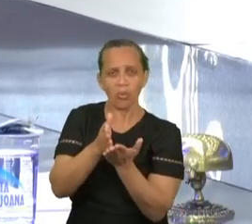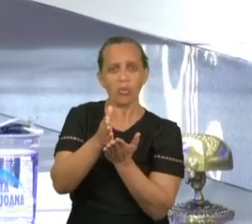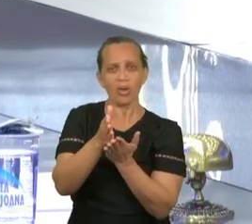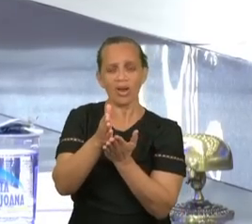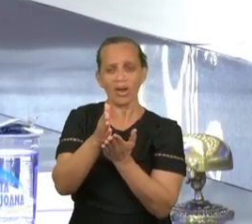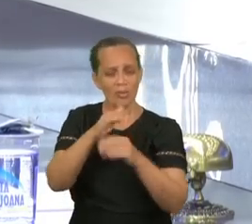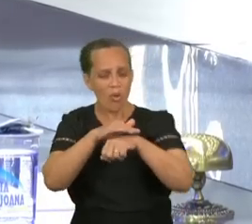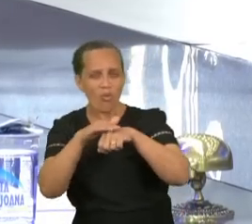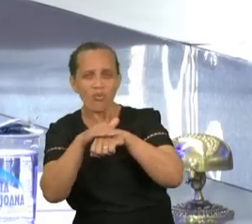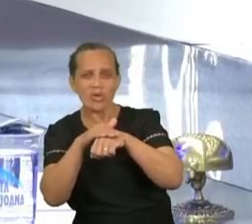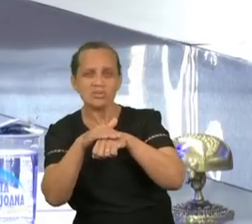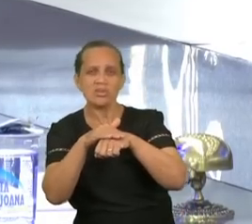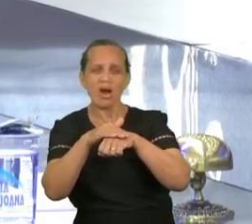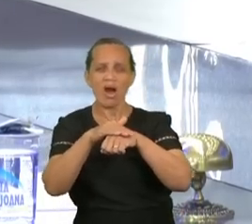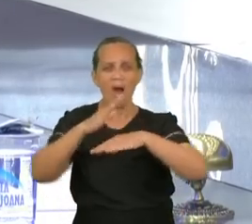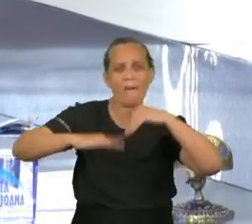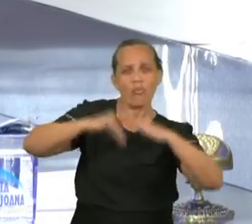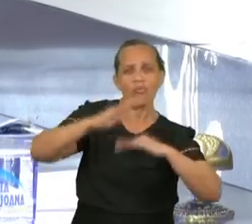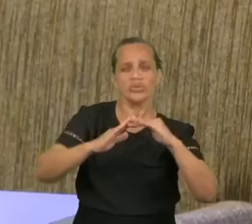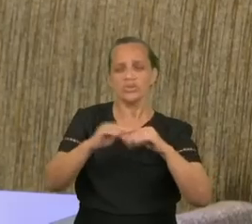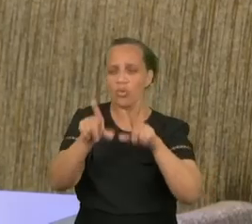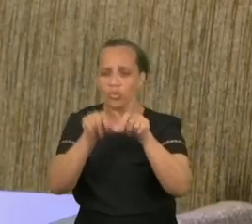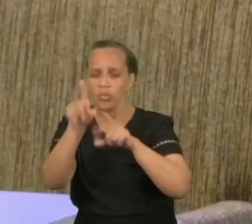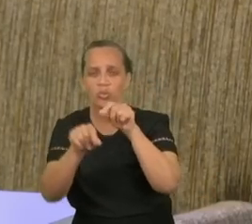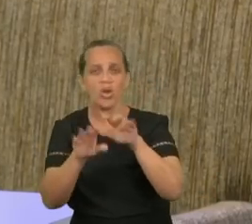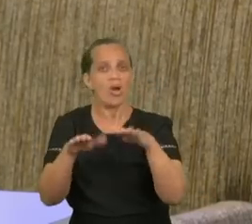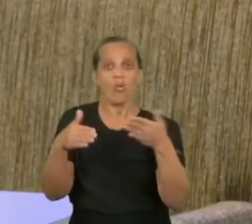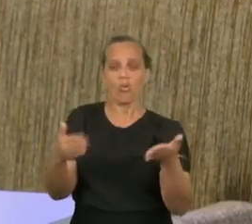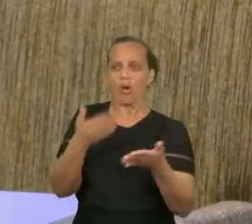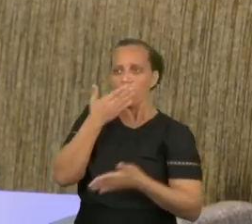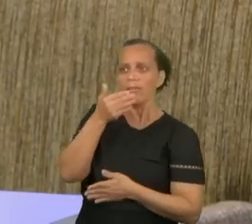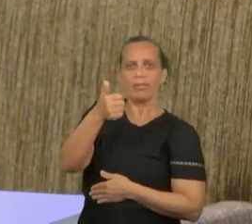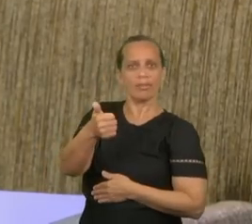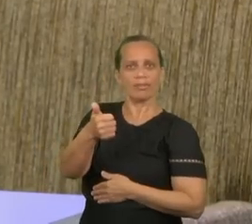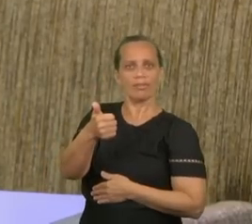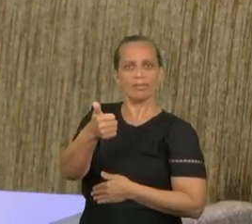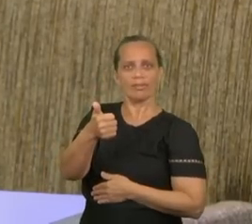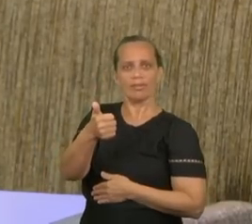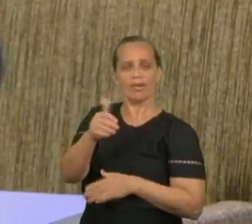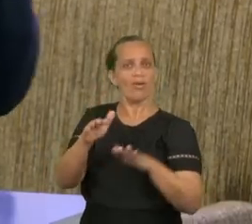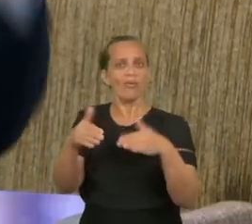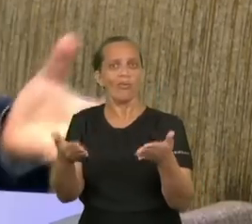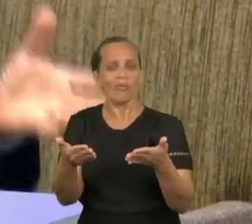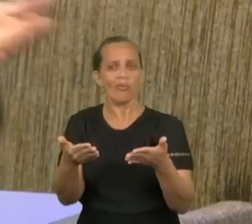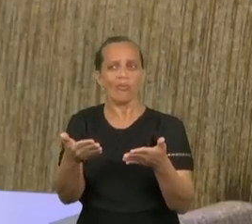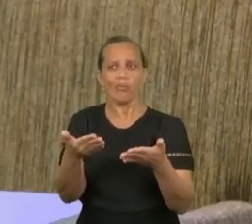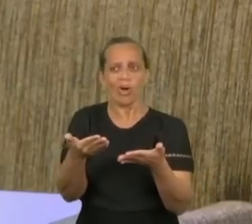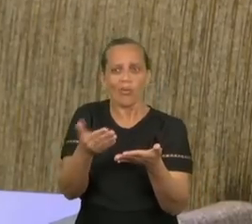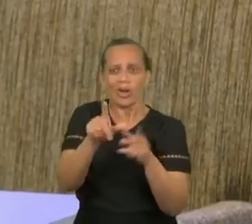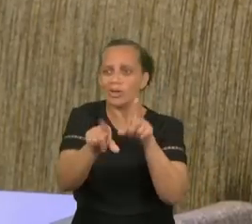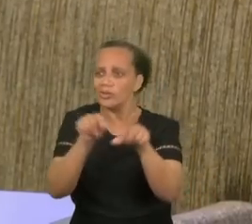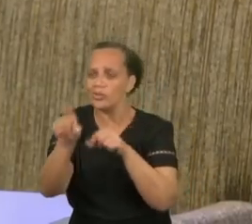eles sobre a profissão que eles querem escolher qual a melhor não é qual a iniciativa